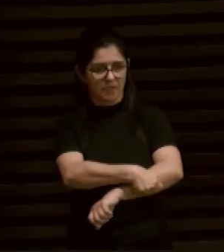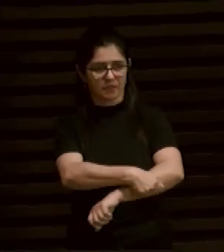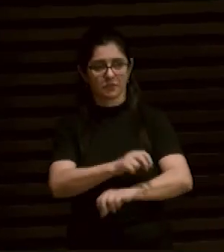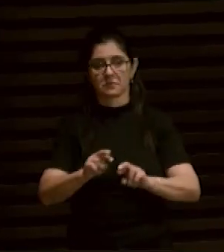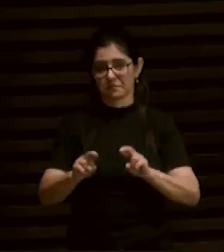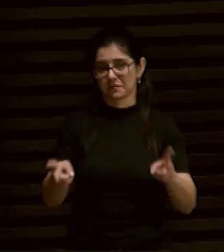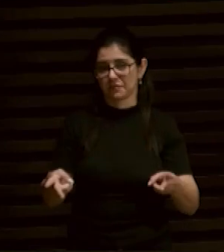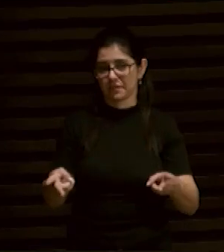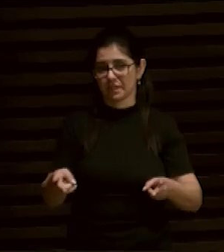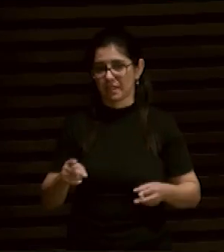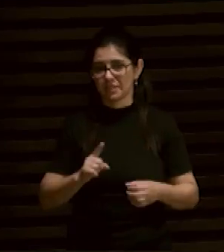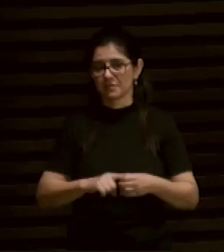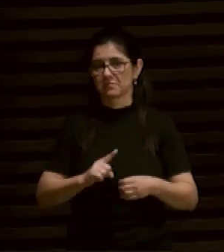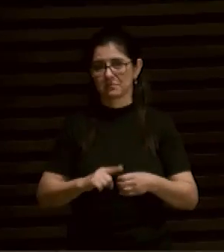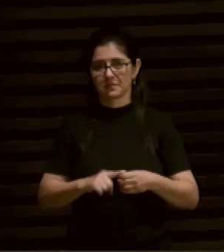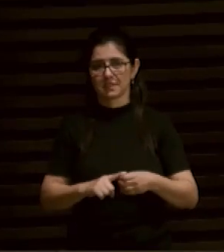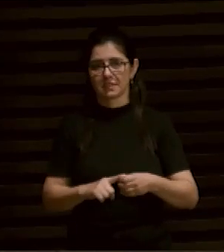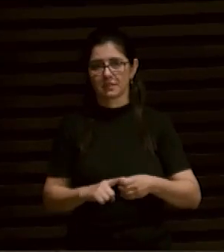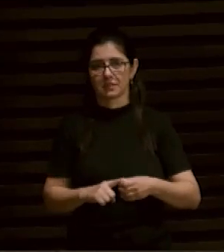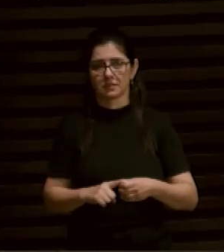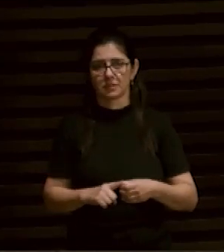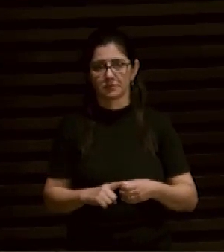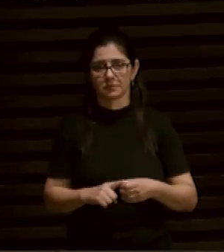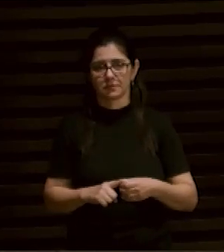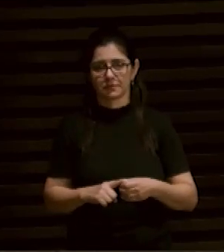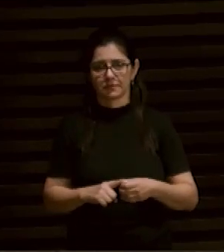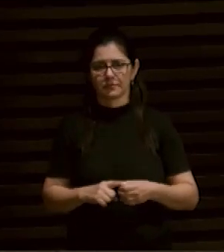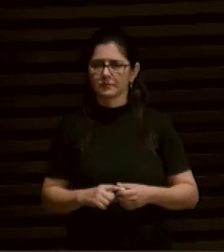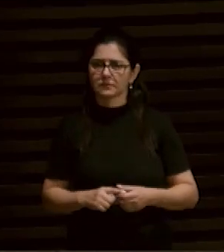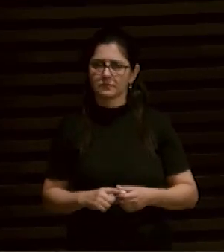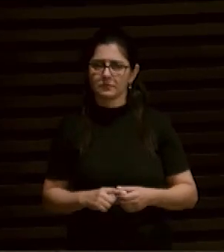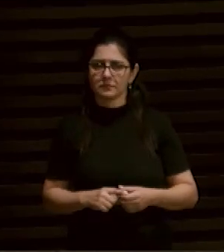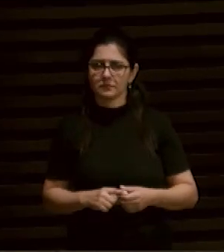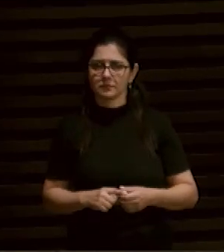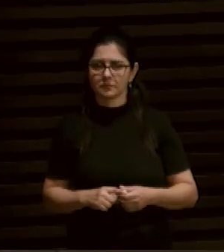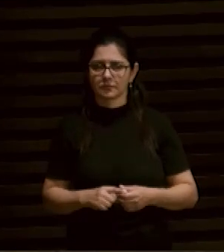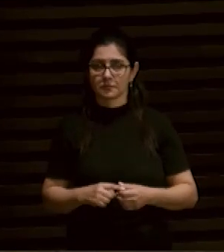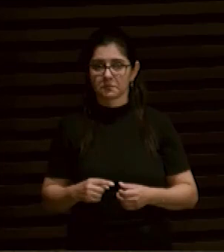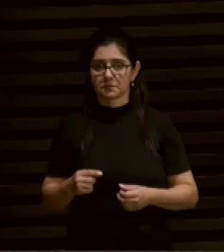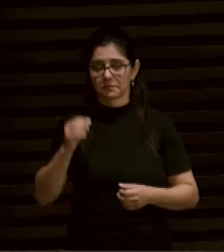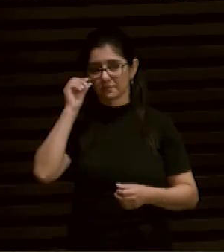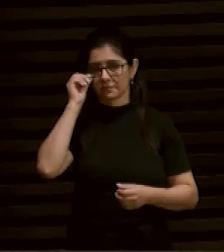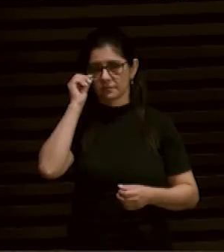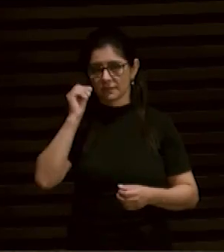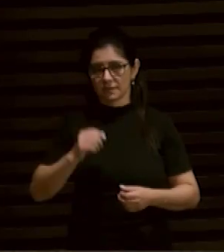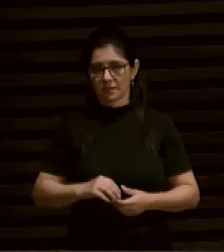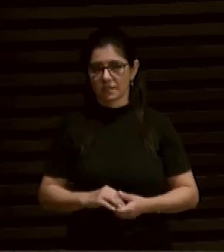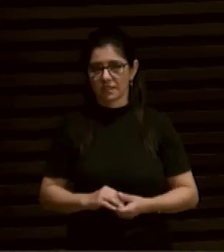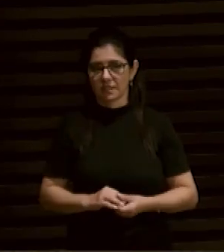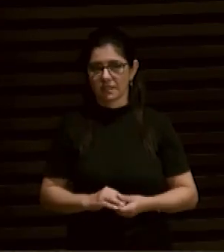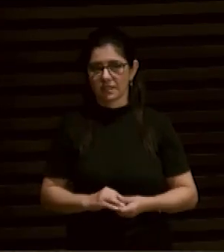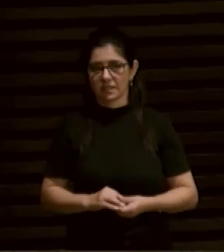sotaque era diferente. Ele entrava em Nínive quase como se fosse um judeu entrando numa Alemanha nazista. Esse